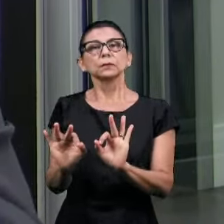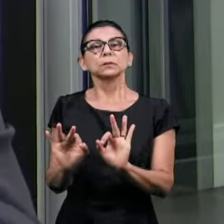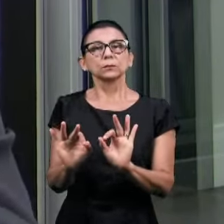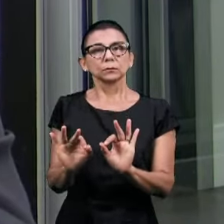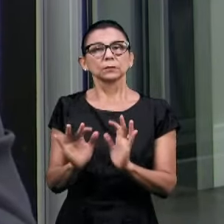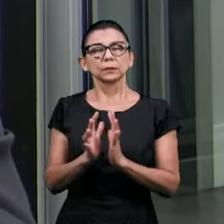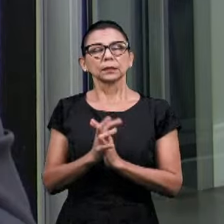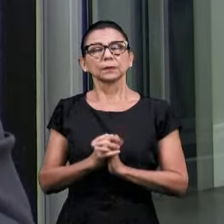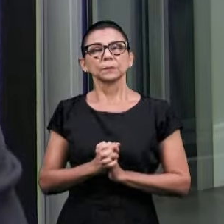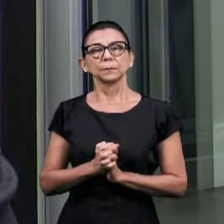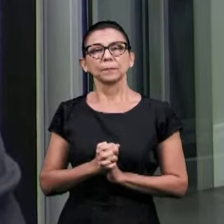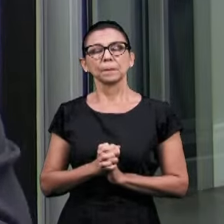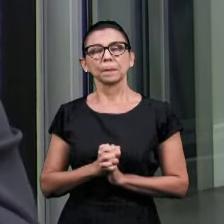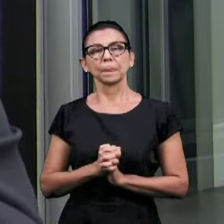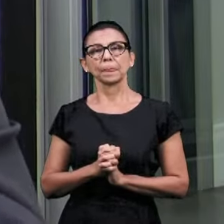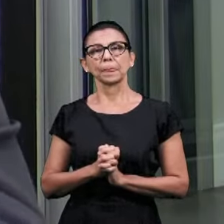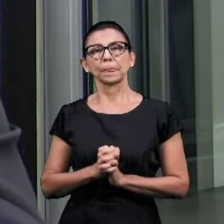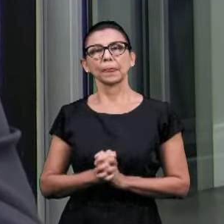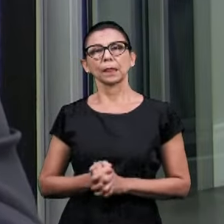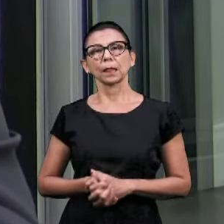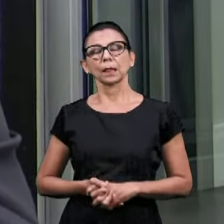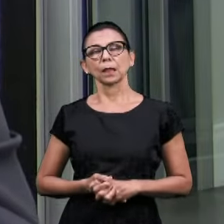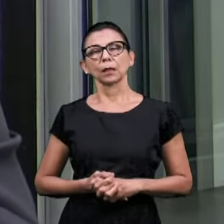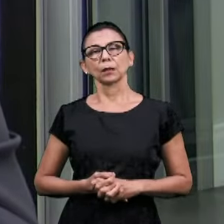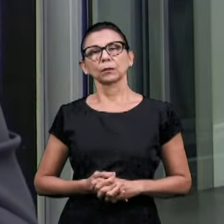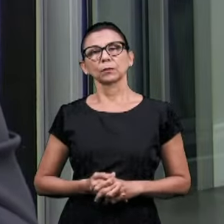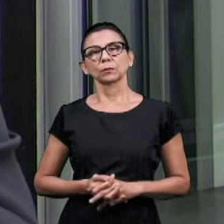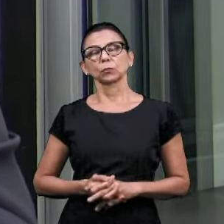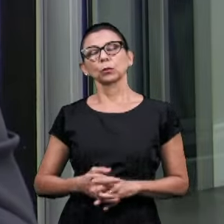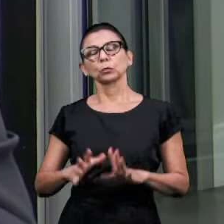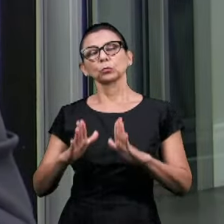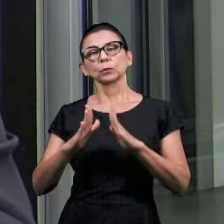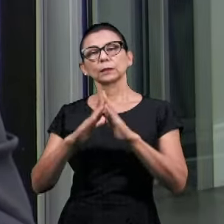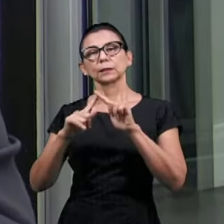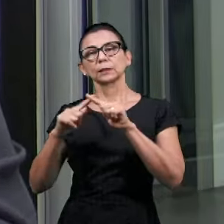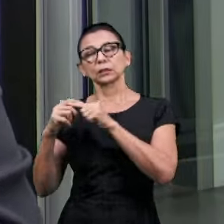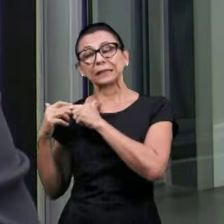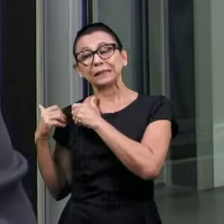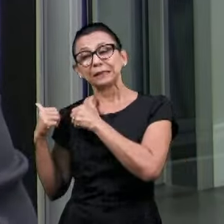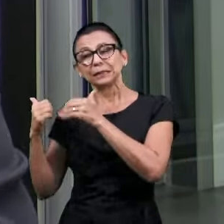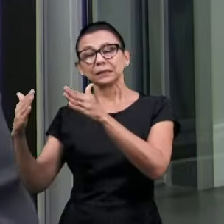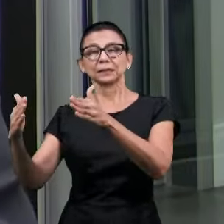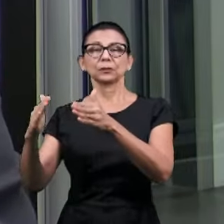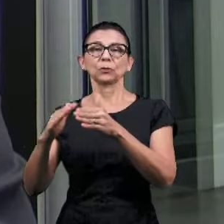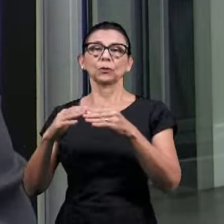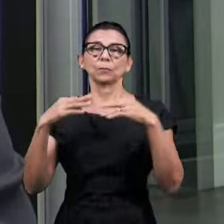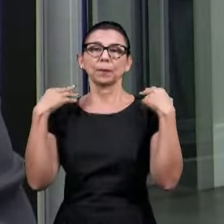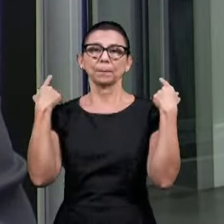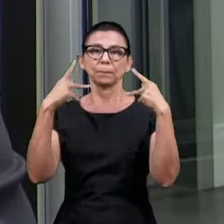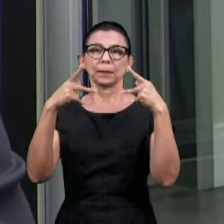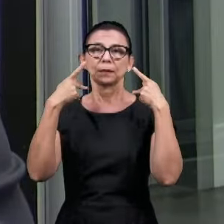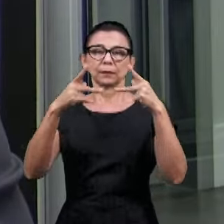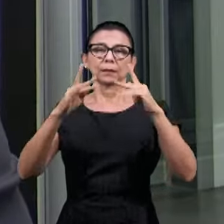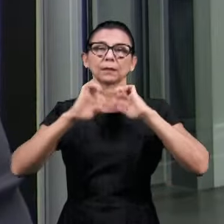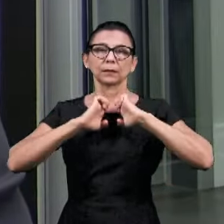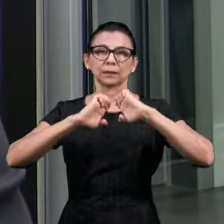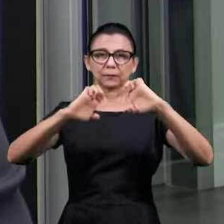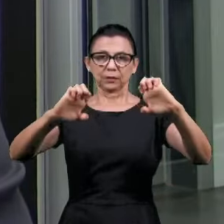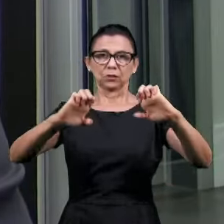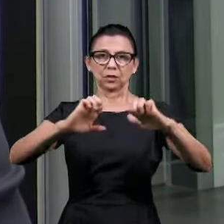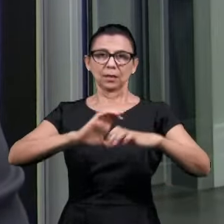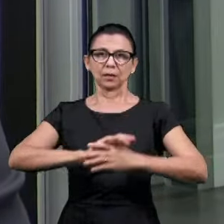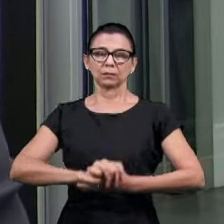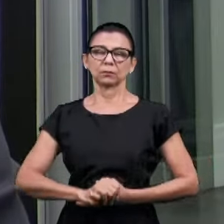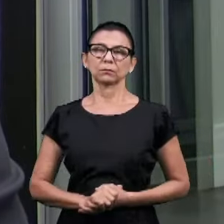seu início. Saída ao mundo para pregar o Evangelho. Então, durante 10 dias, a